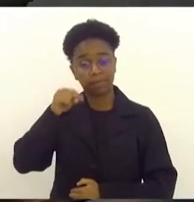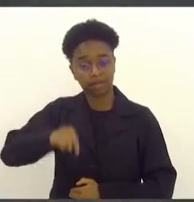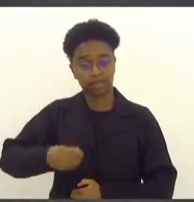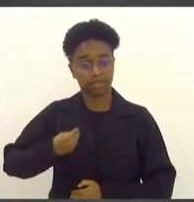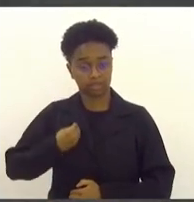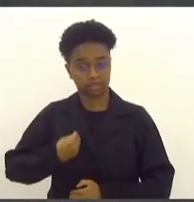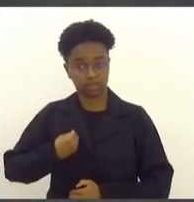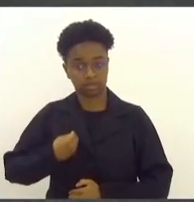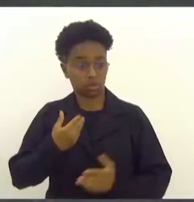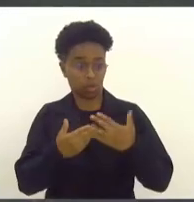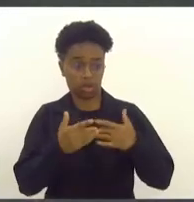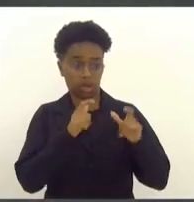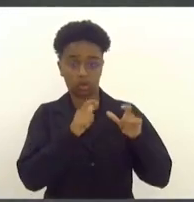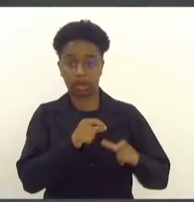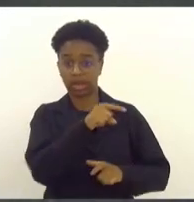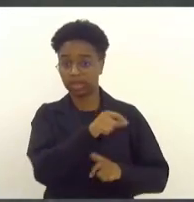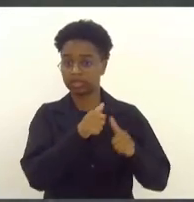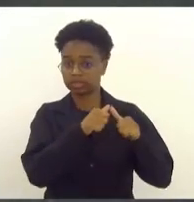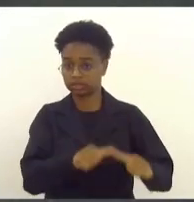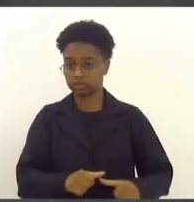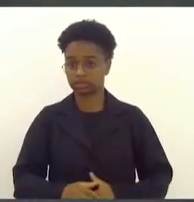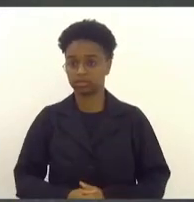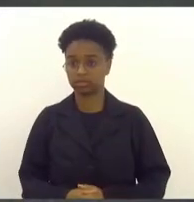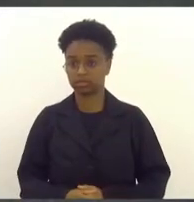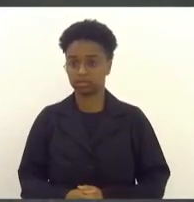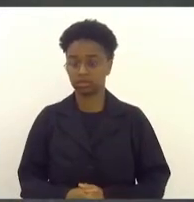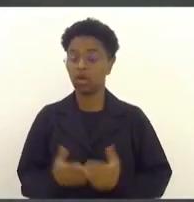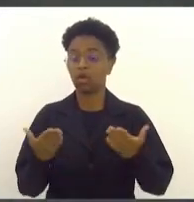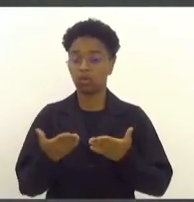seja da onde ele esteja hoje ainda